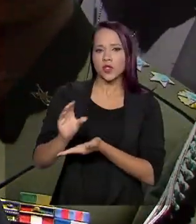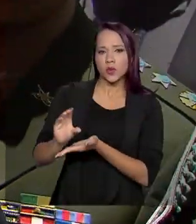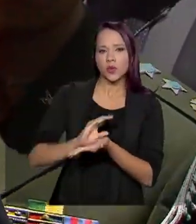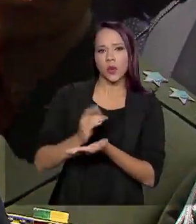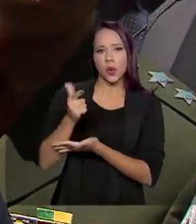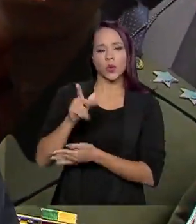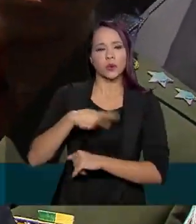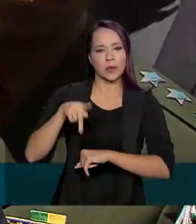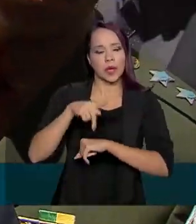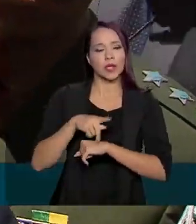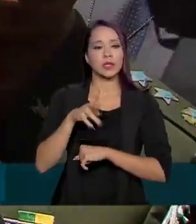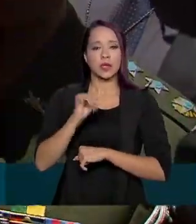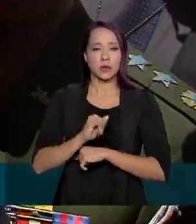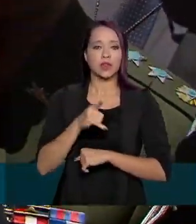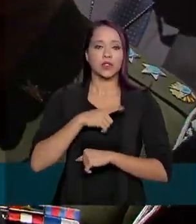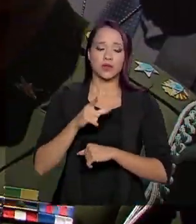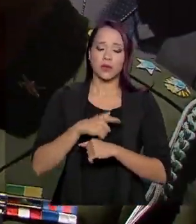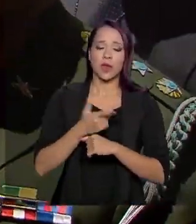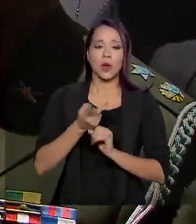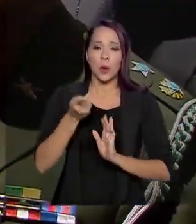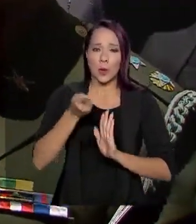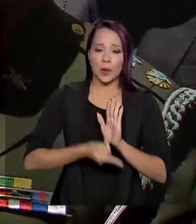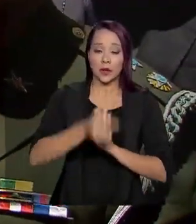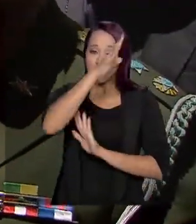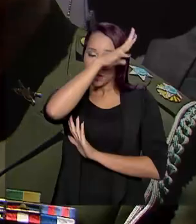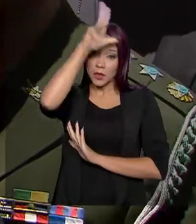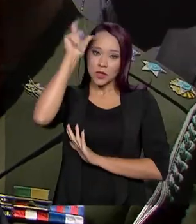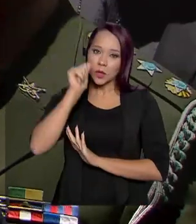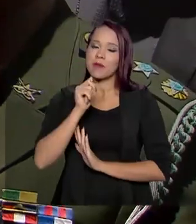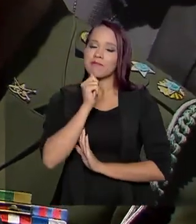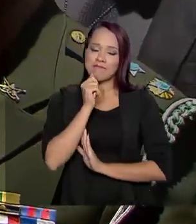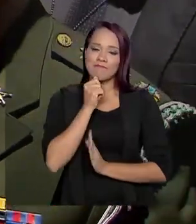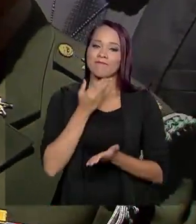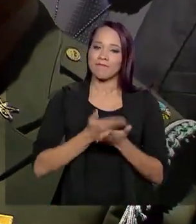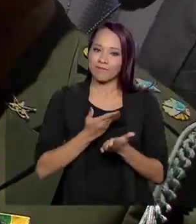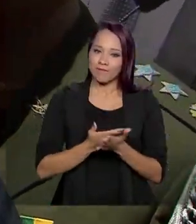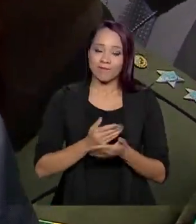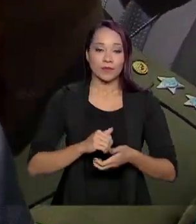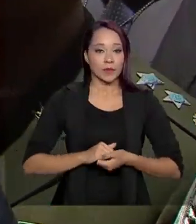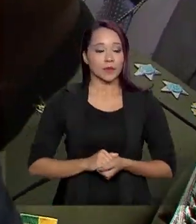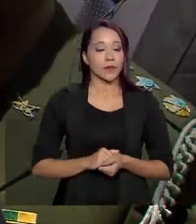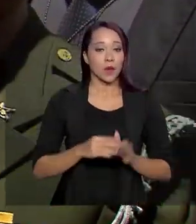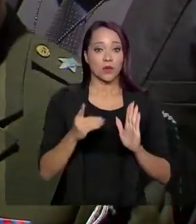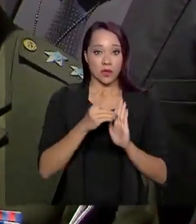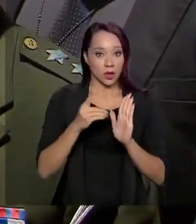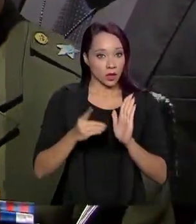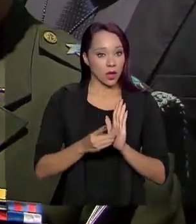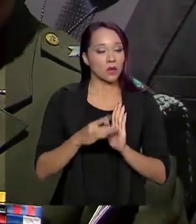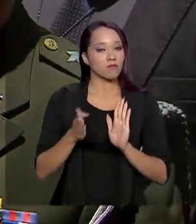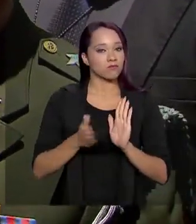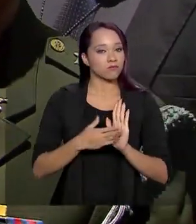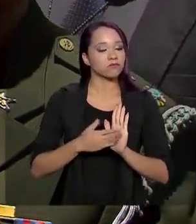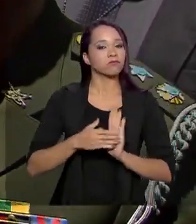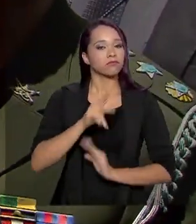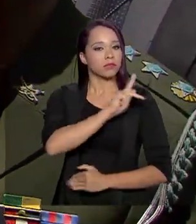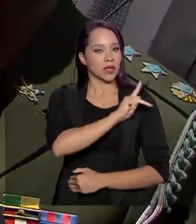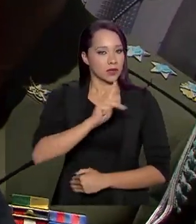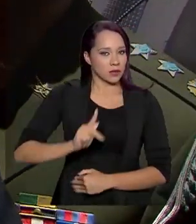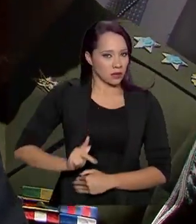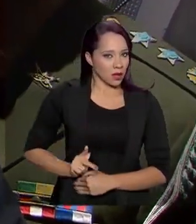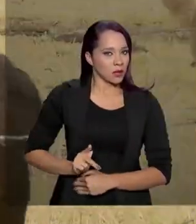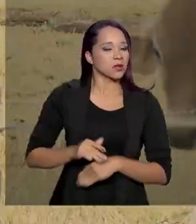como a via do fundo da Amazônia. Então, isso está em estudo. Segunda coisa, o decreto está na mão do presidente, está